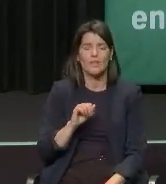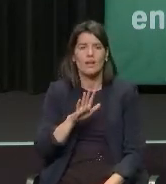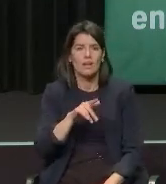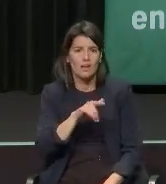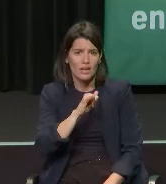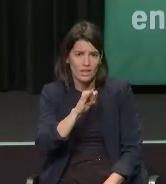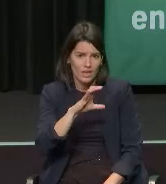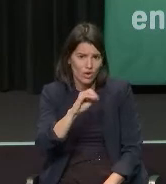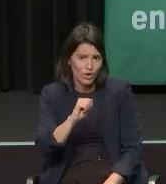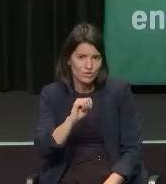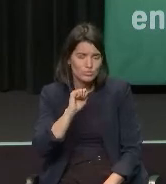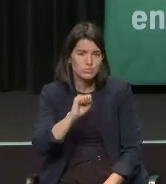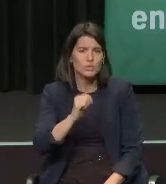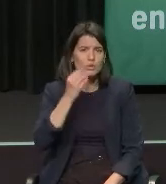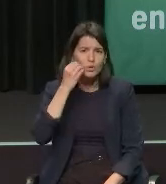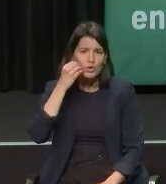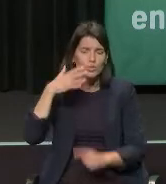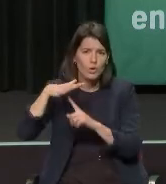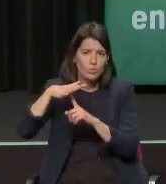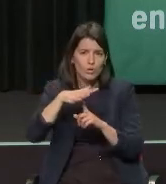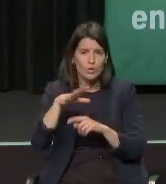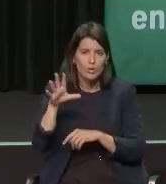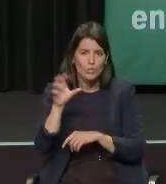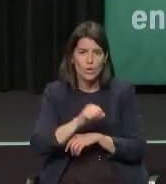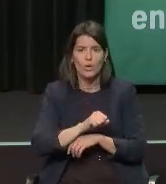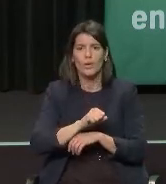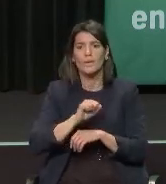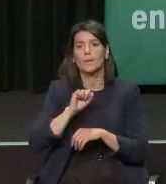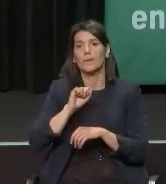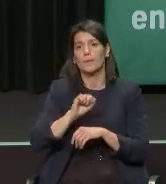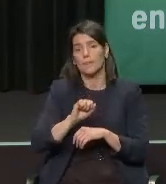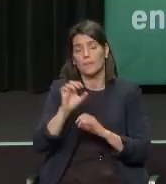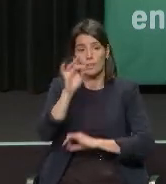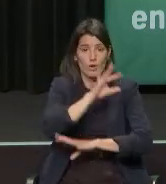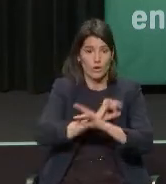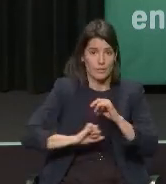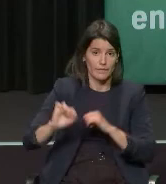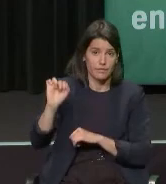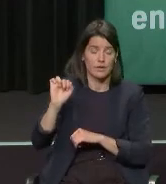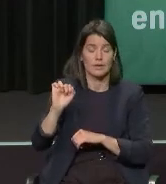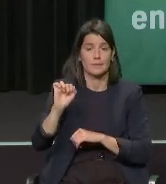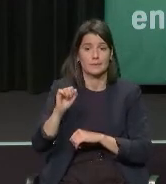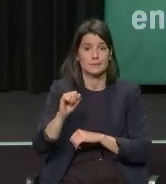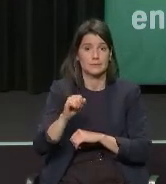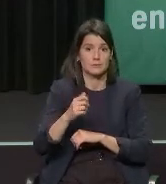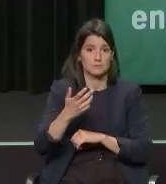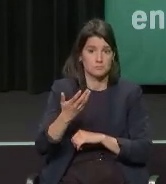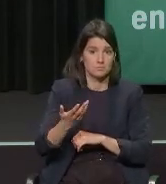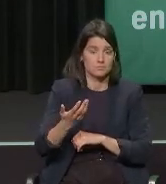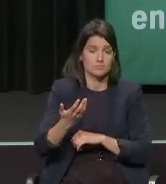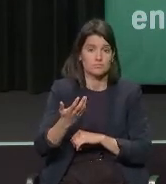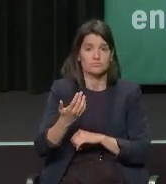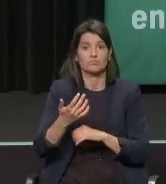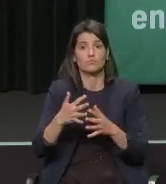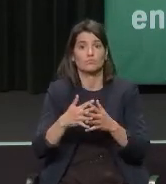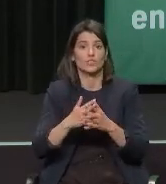são sensores in situ, torres in situ? Esse ICOS é uma iniciativa europeia de